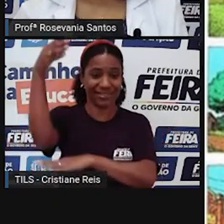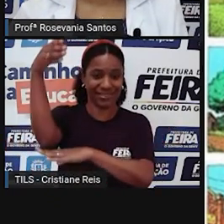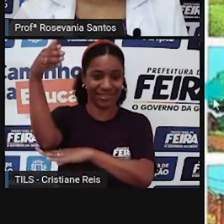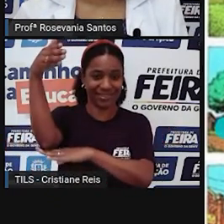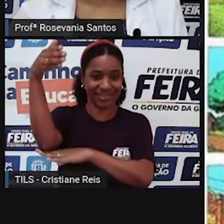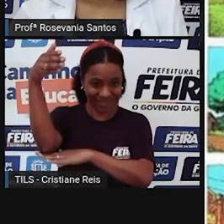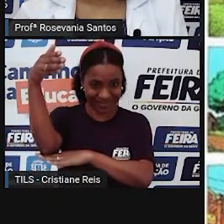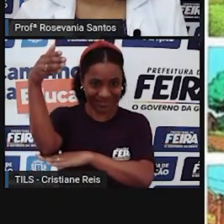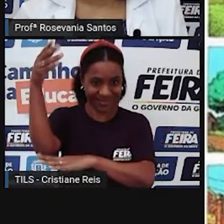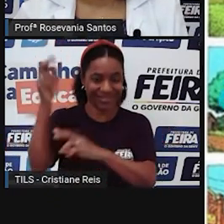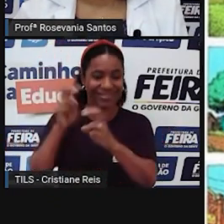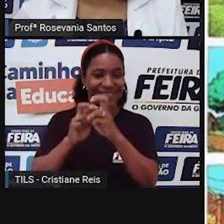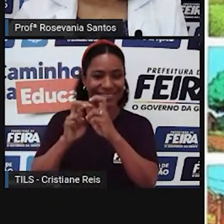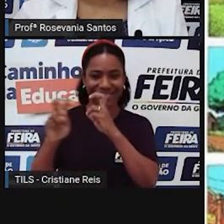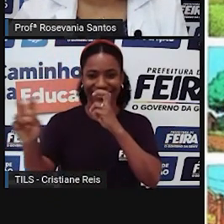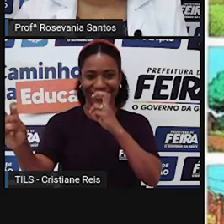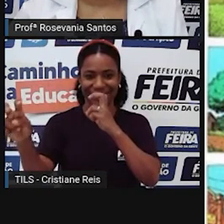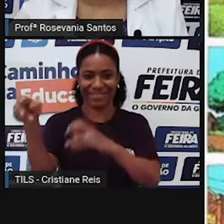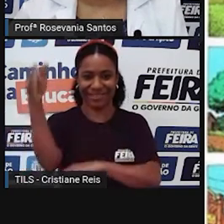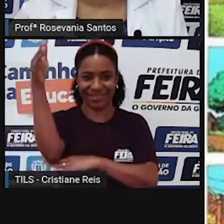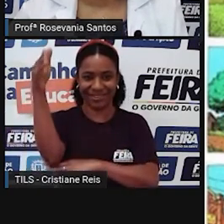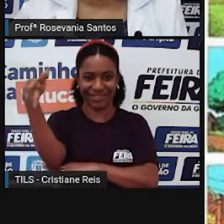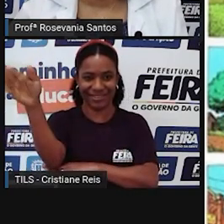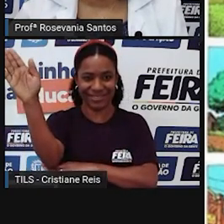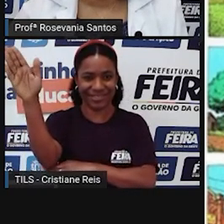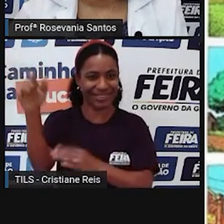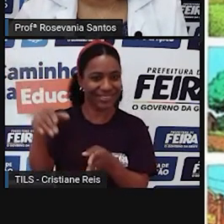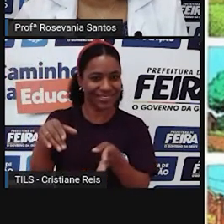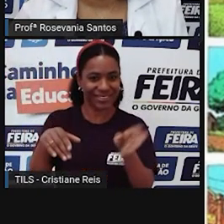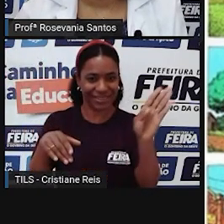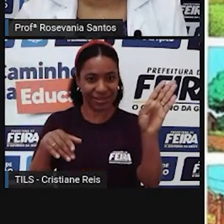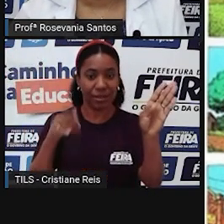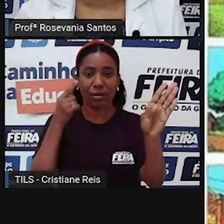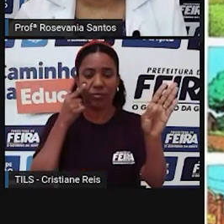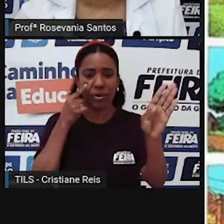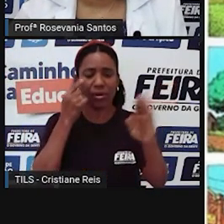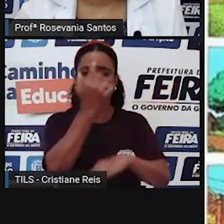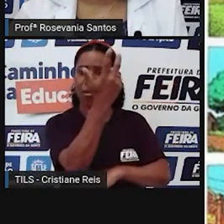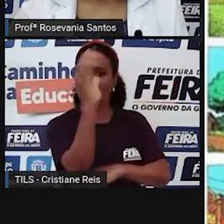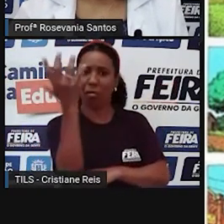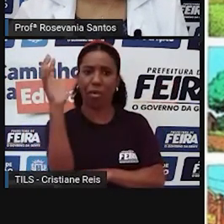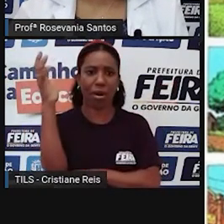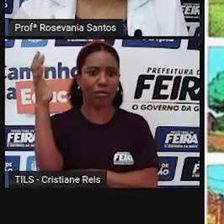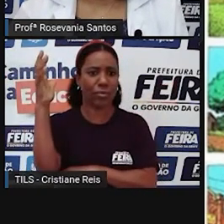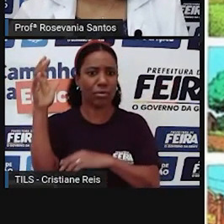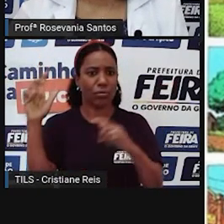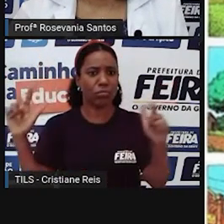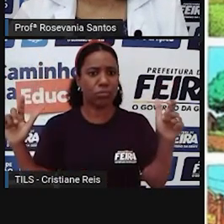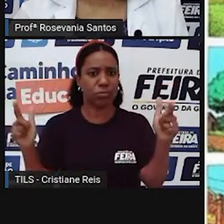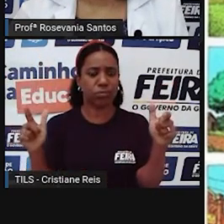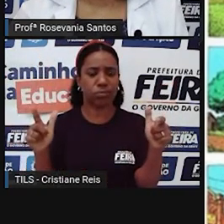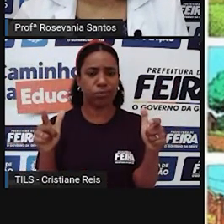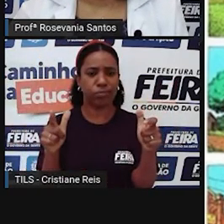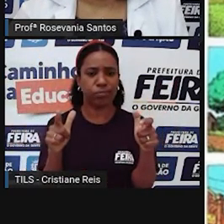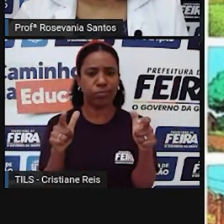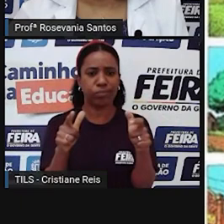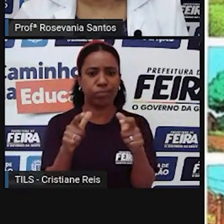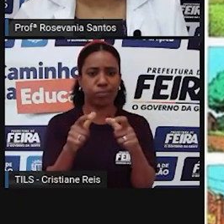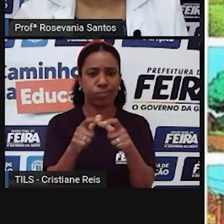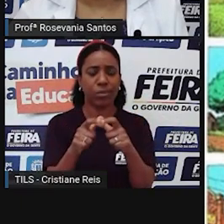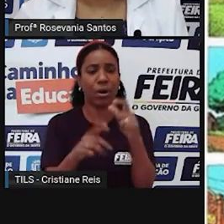mais casas e o número de árvores ele vai diminuindo. Olha aqui esse outro quadro. Eu já estou percebendo